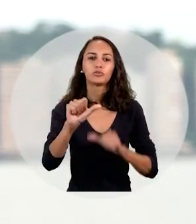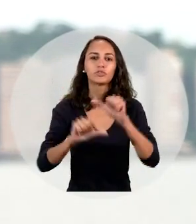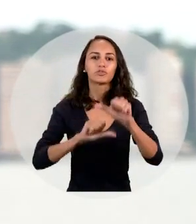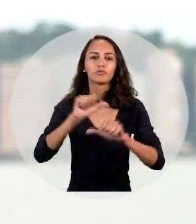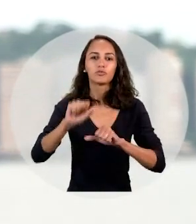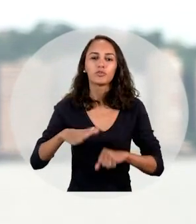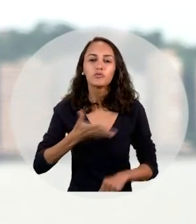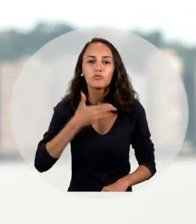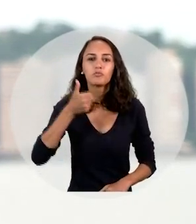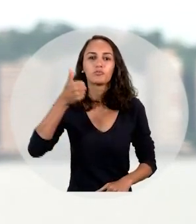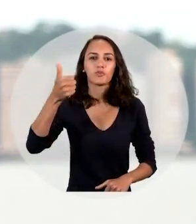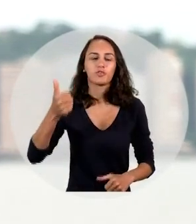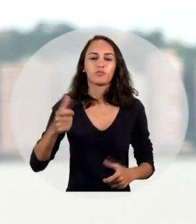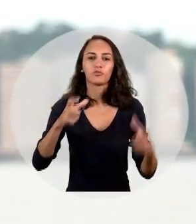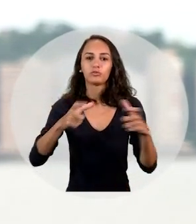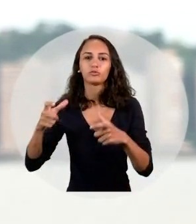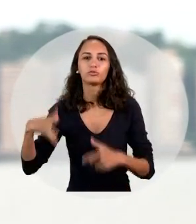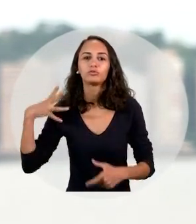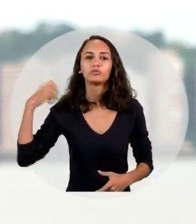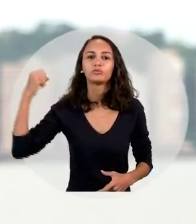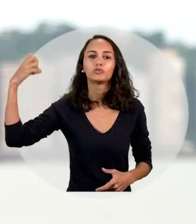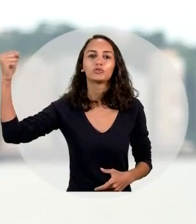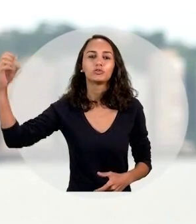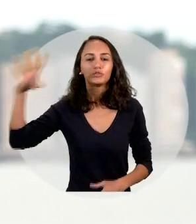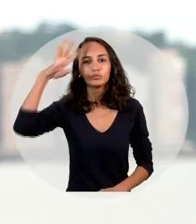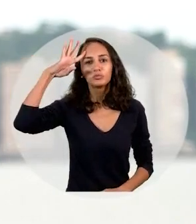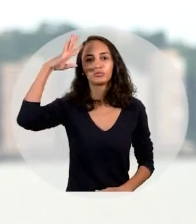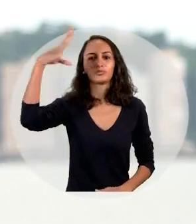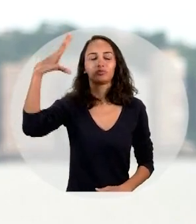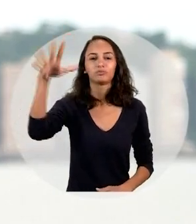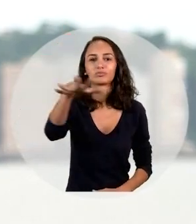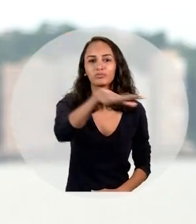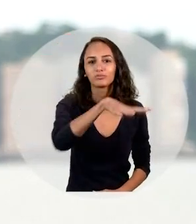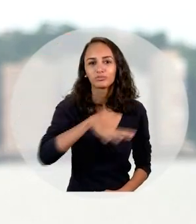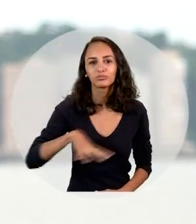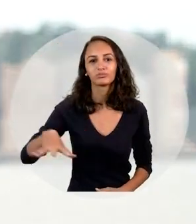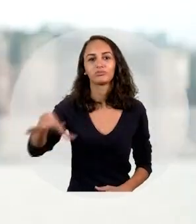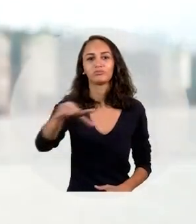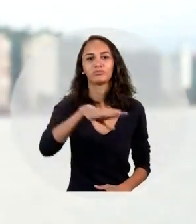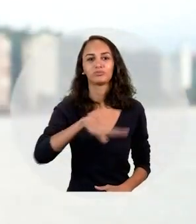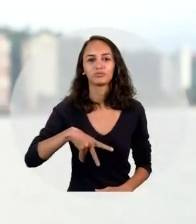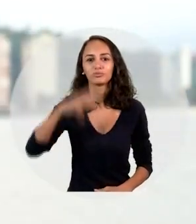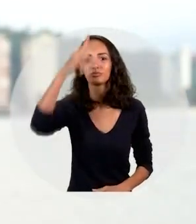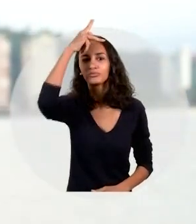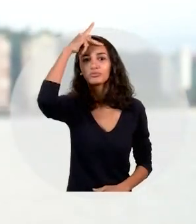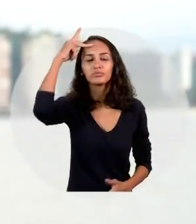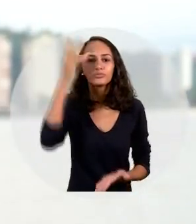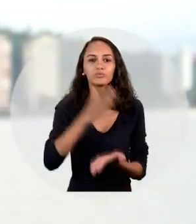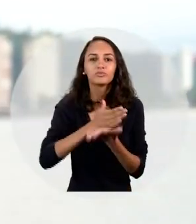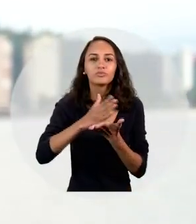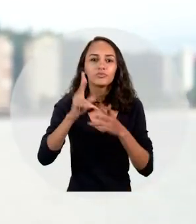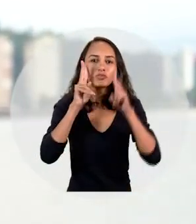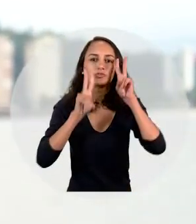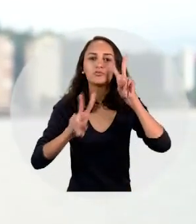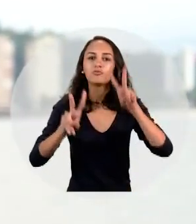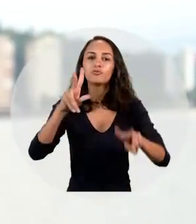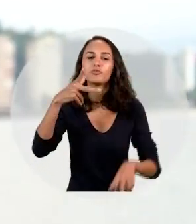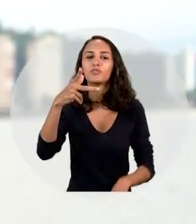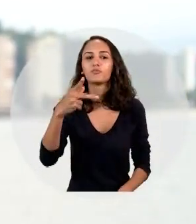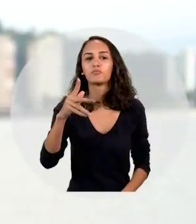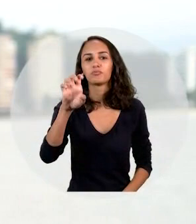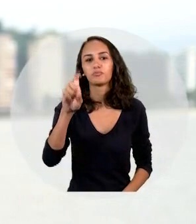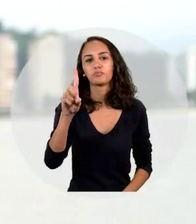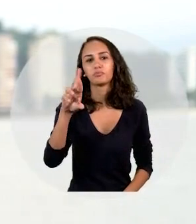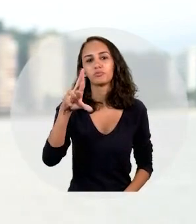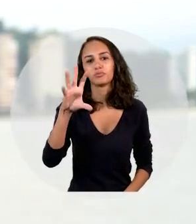Transformamos o Horto no maior equipamento turístico da cidade, um dos principais da região. As pessoas começaram a enxergar o